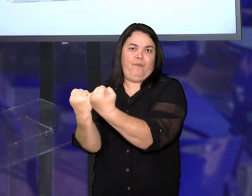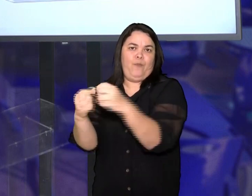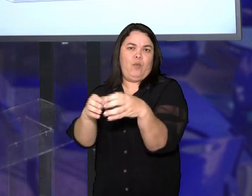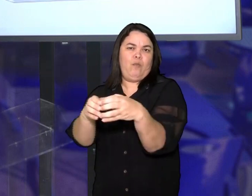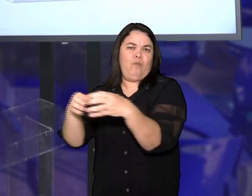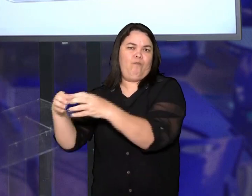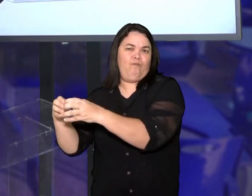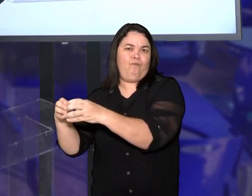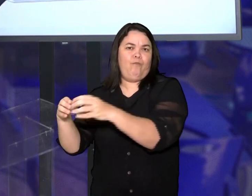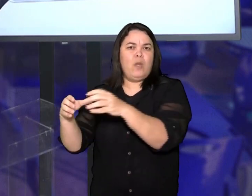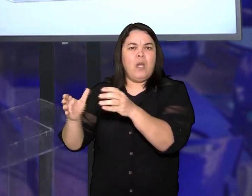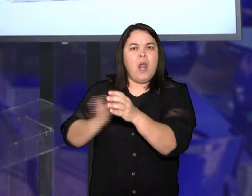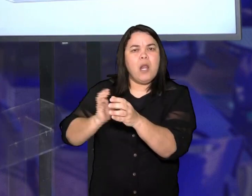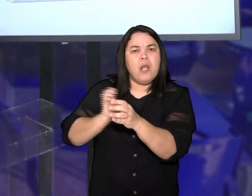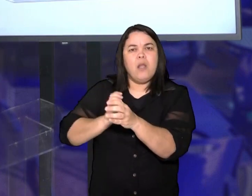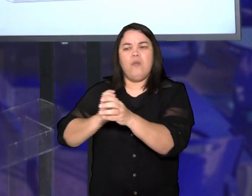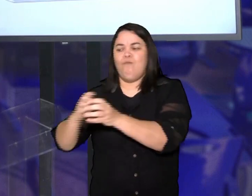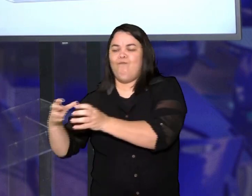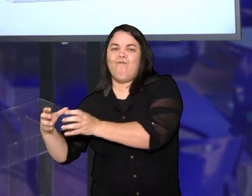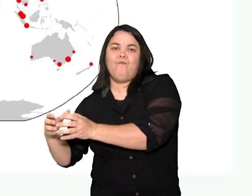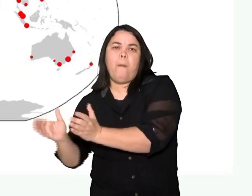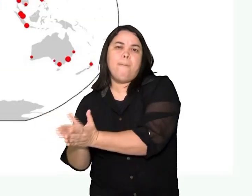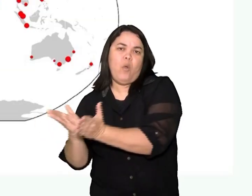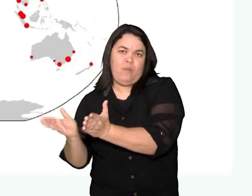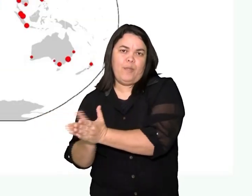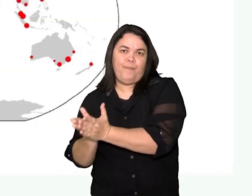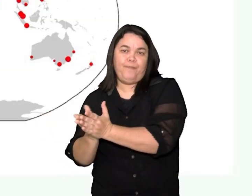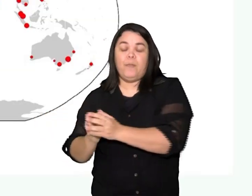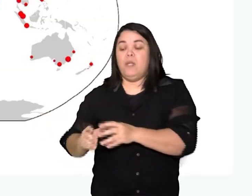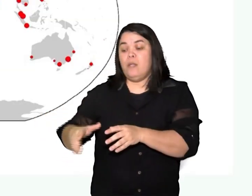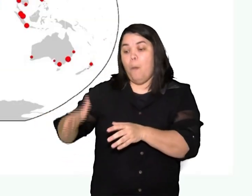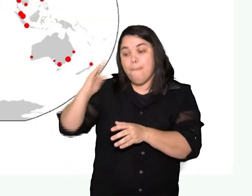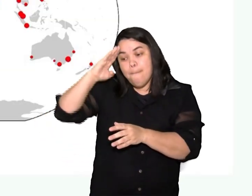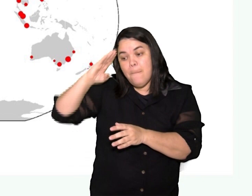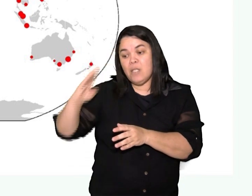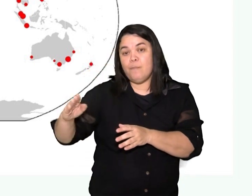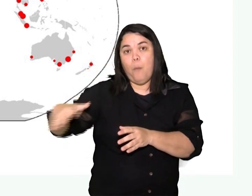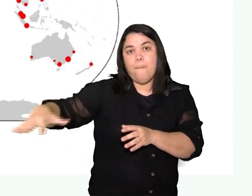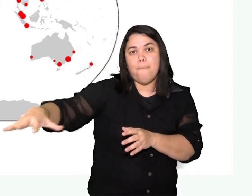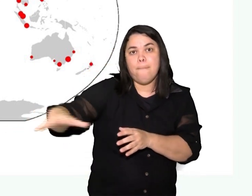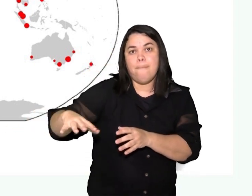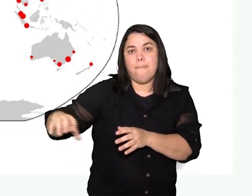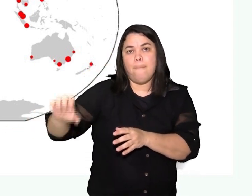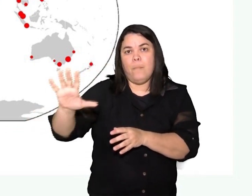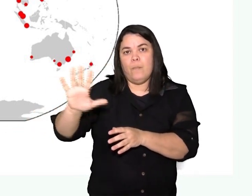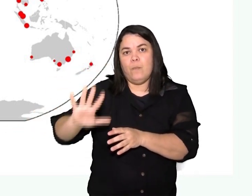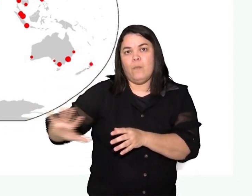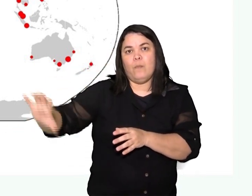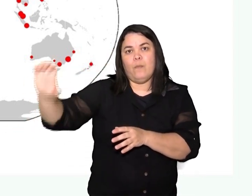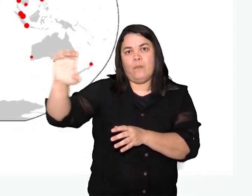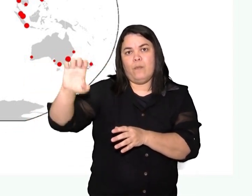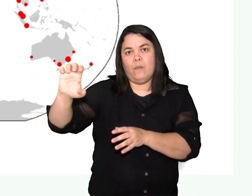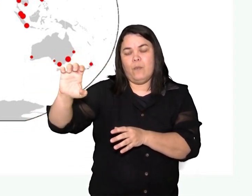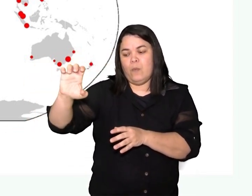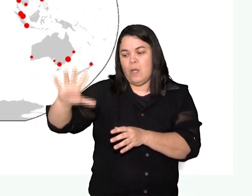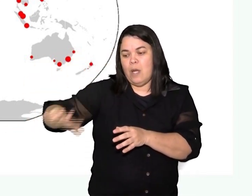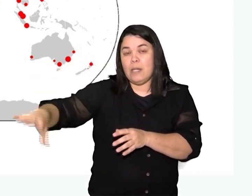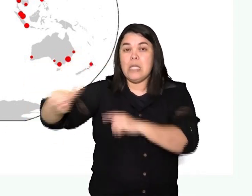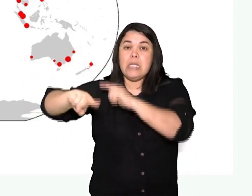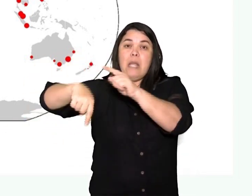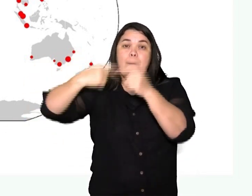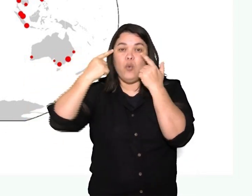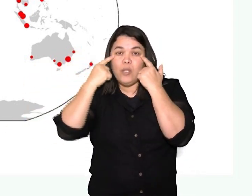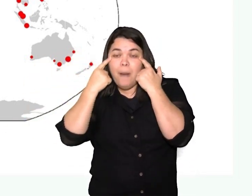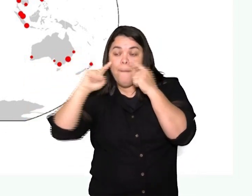ocorre especificamente na Europa, né? Ocorre primeiramente na Europa e depois no Japão e nos Estados